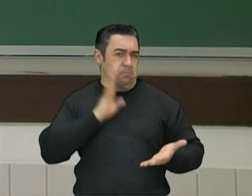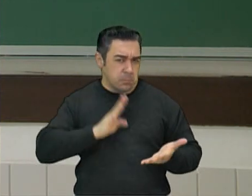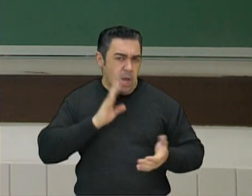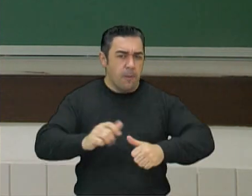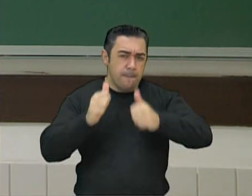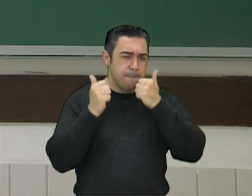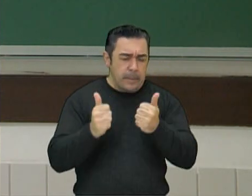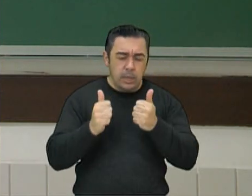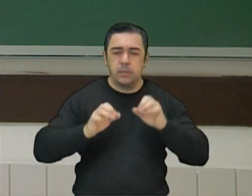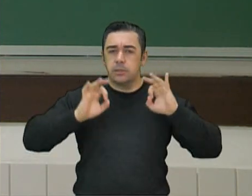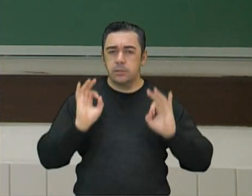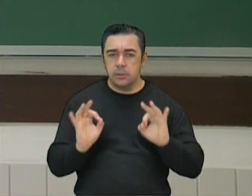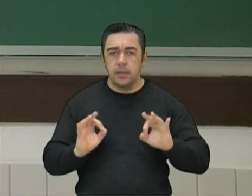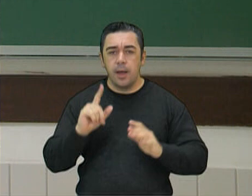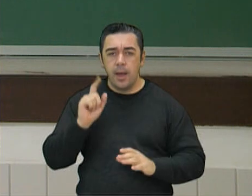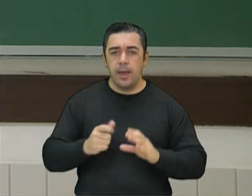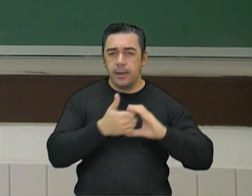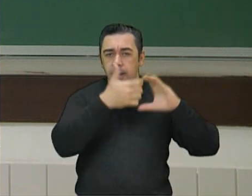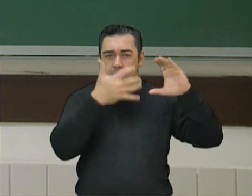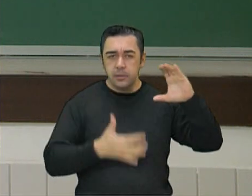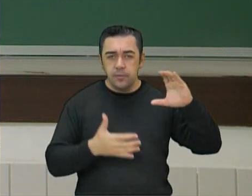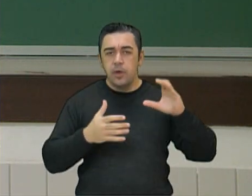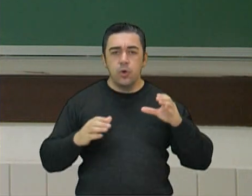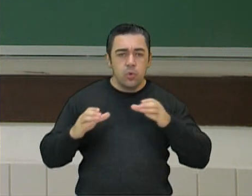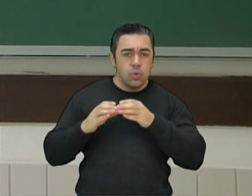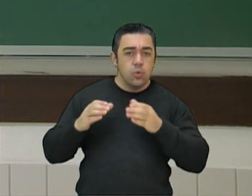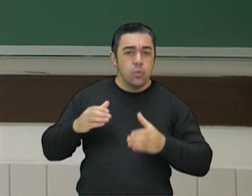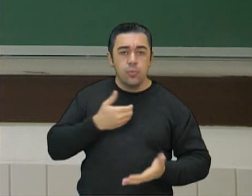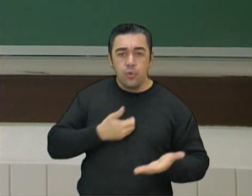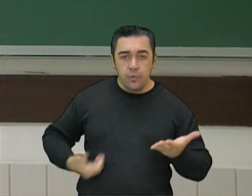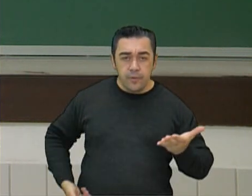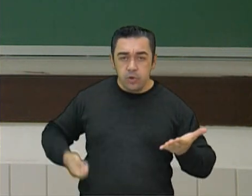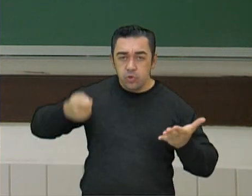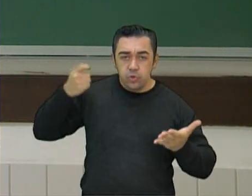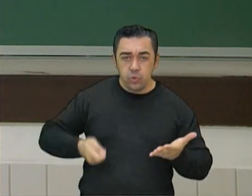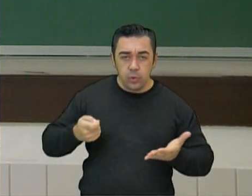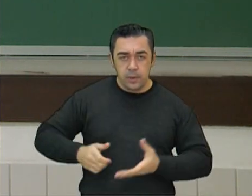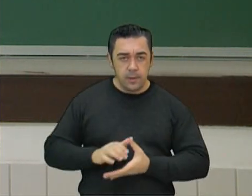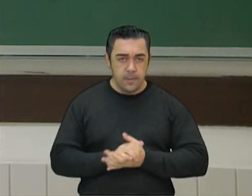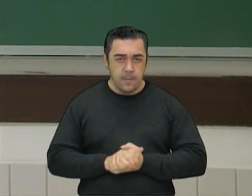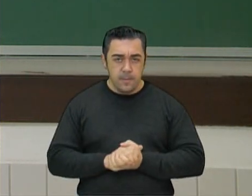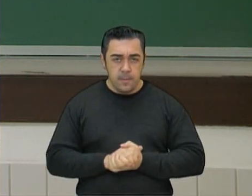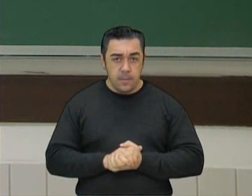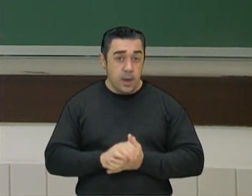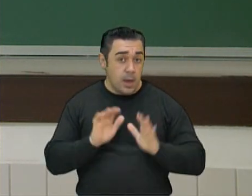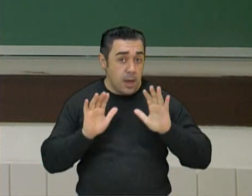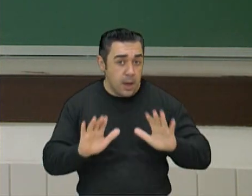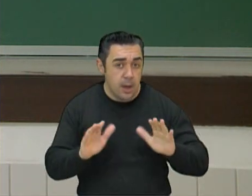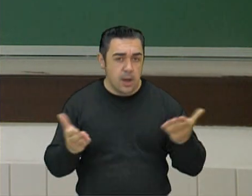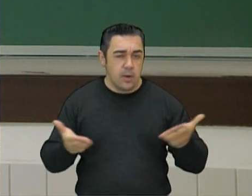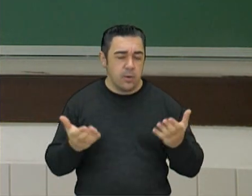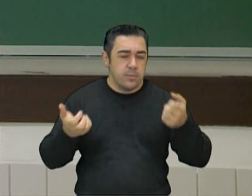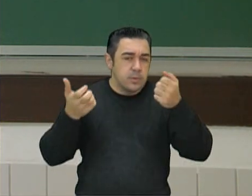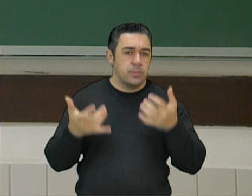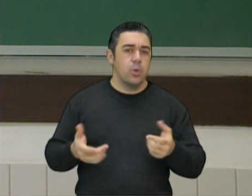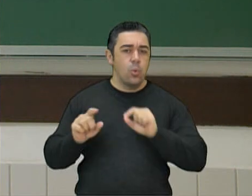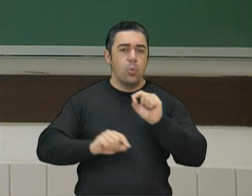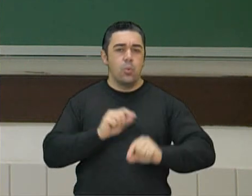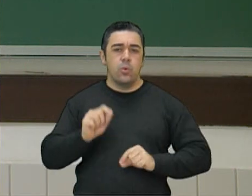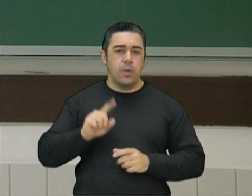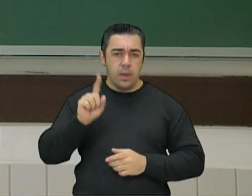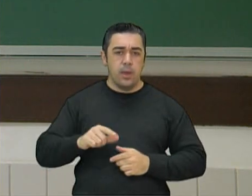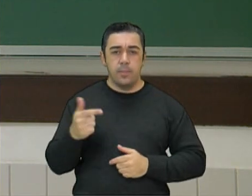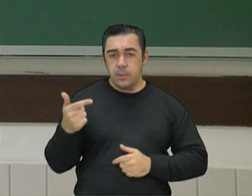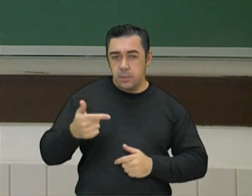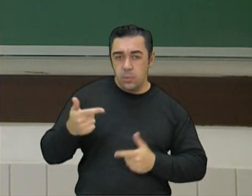aí, características de governos totalitários. Agora, vamos falar do ensaio para a